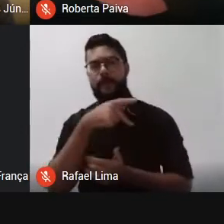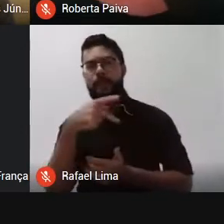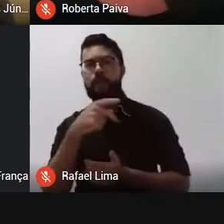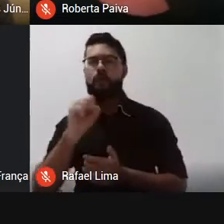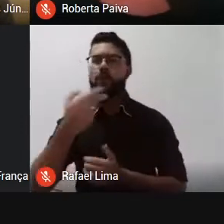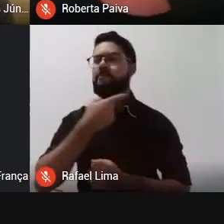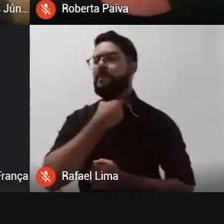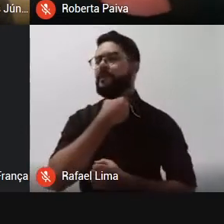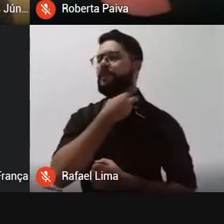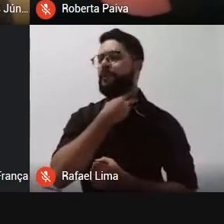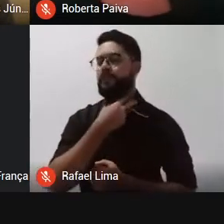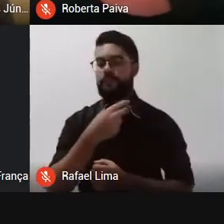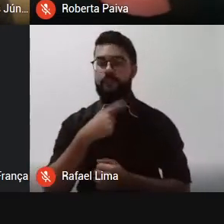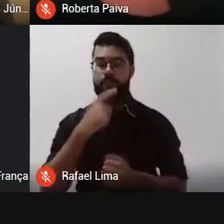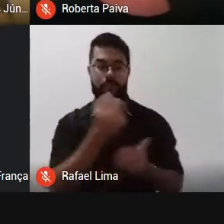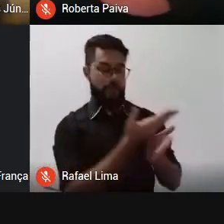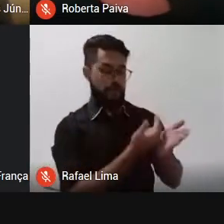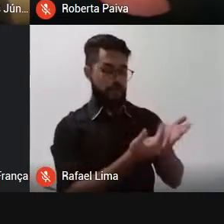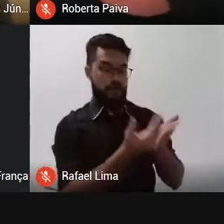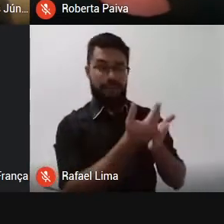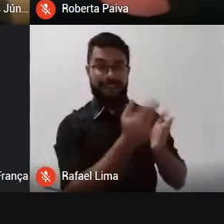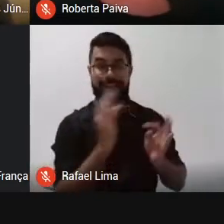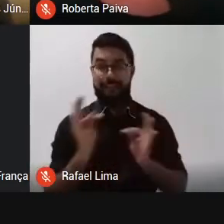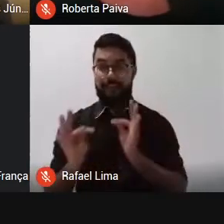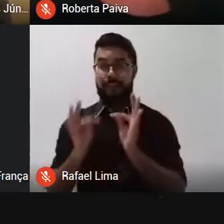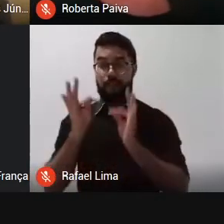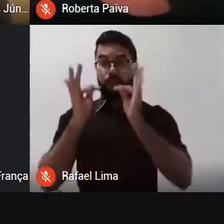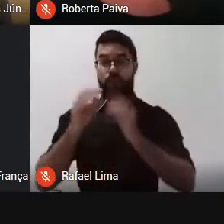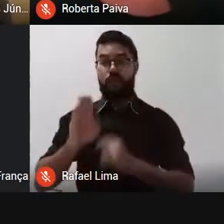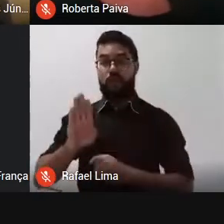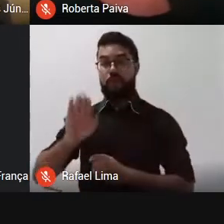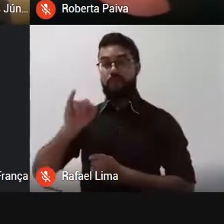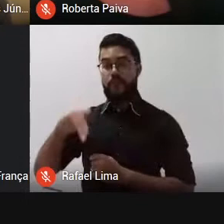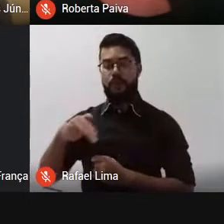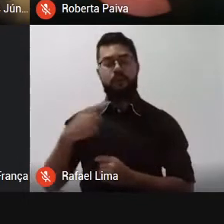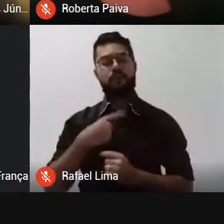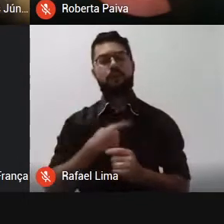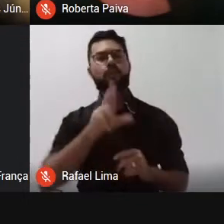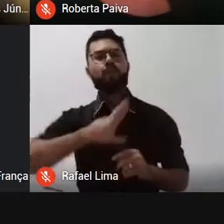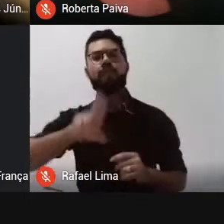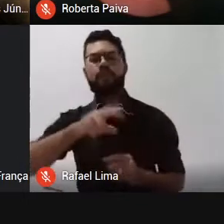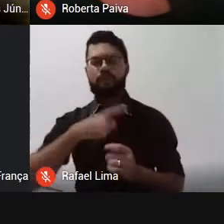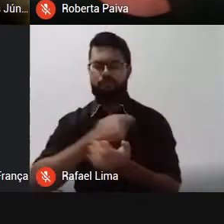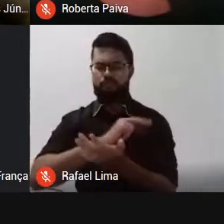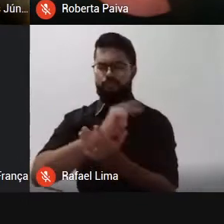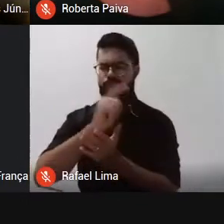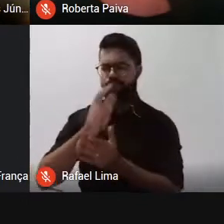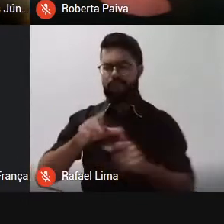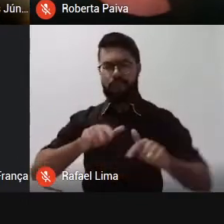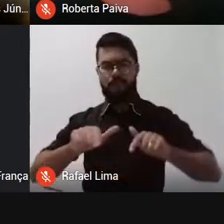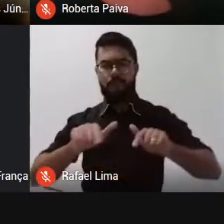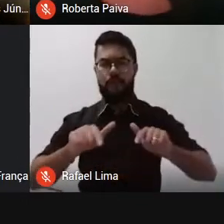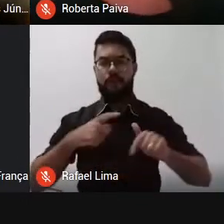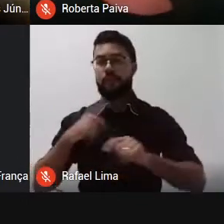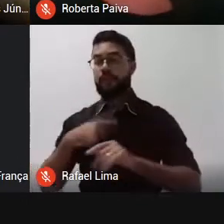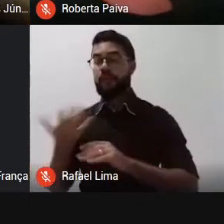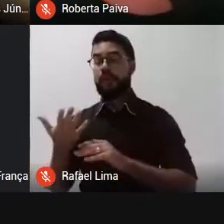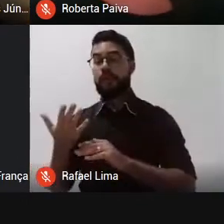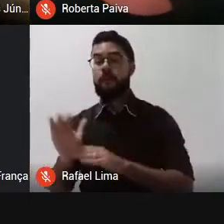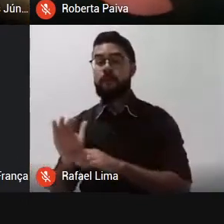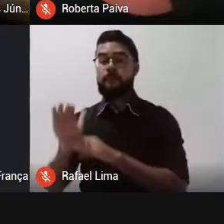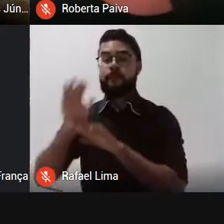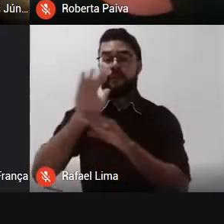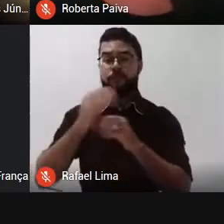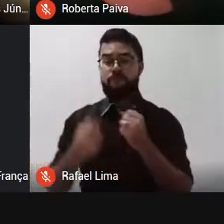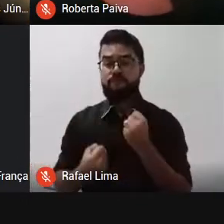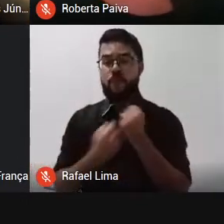com tecnologia BIM, ou desenho auxiliado por computador, nós já desenvolvemos todo um trabalho que vai dar suporte à